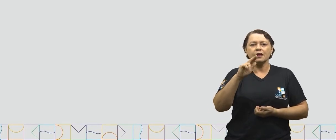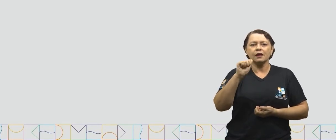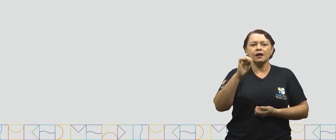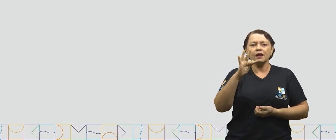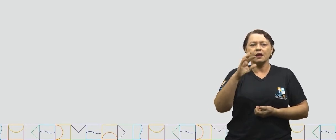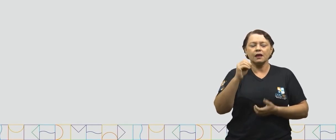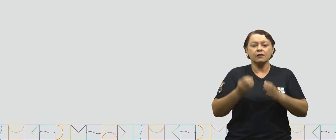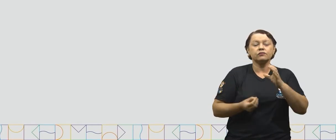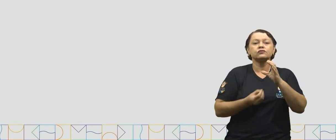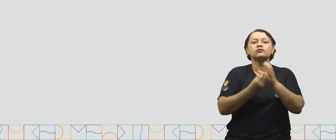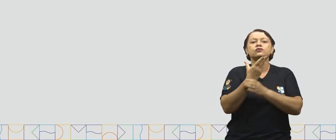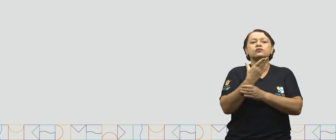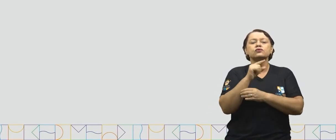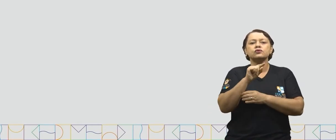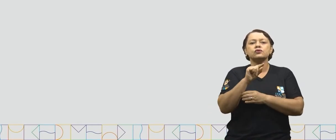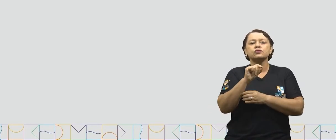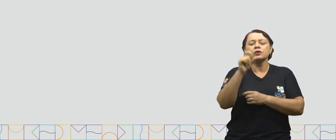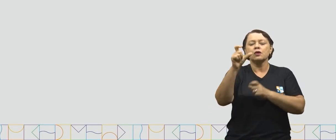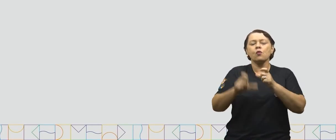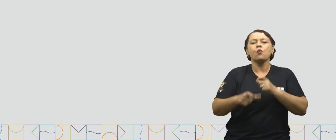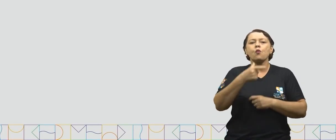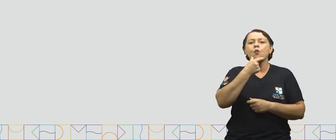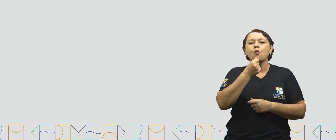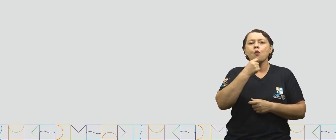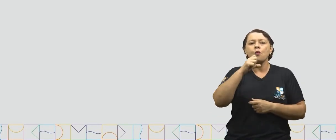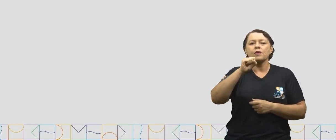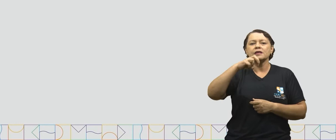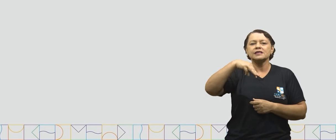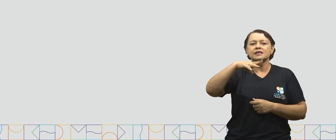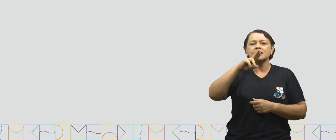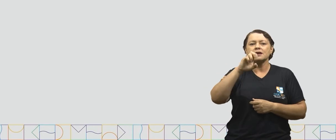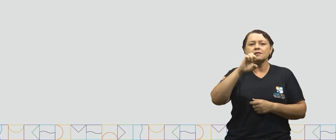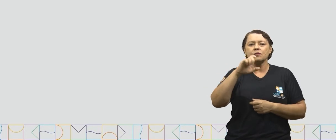partir dos trabalhos de Samuel Morse, por volta de